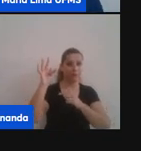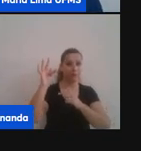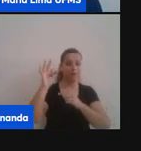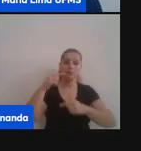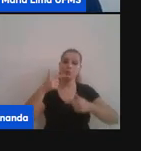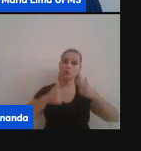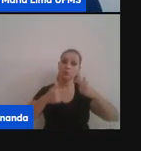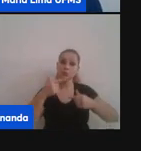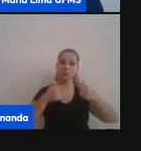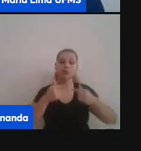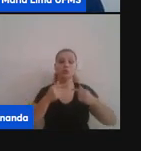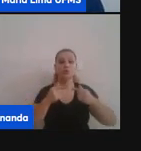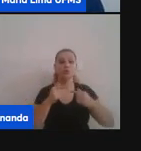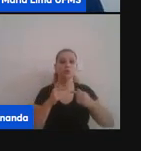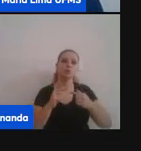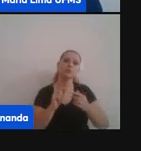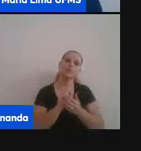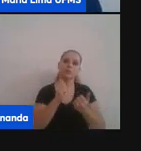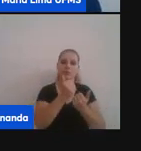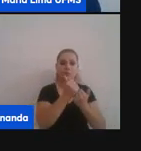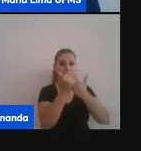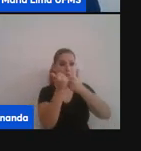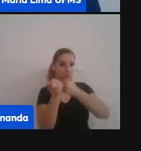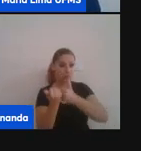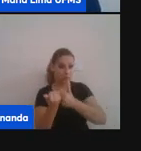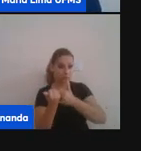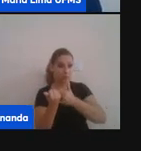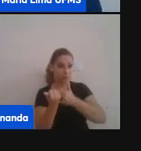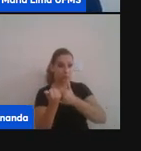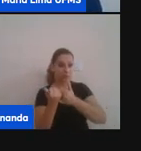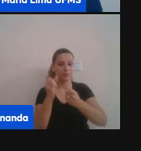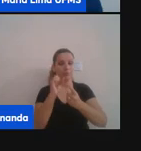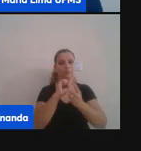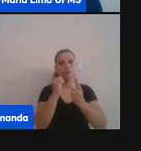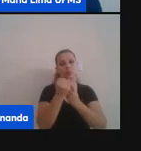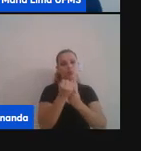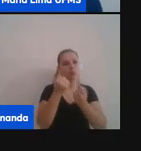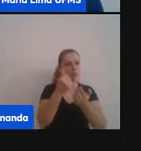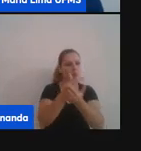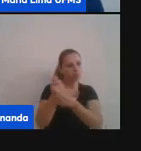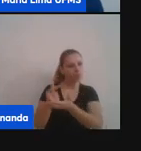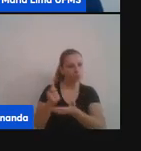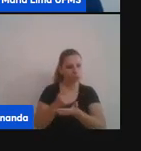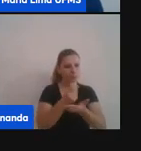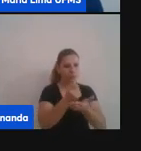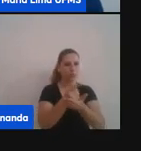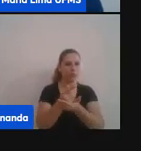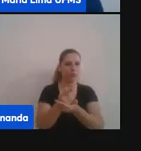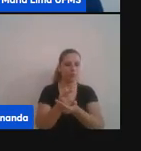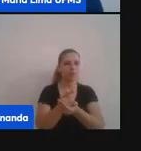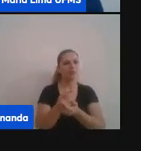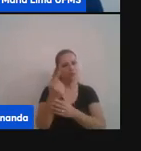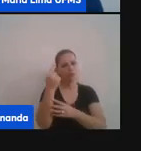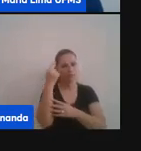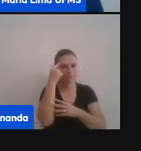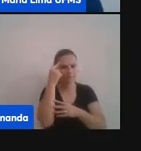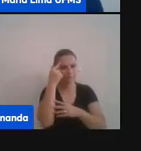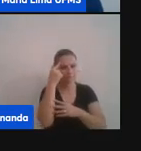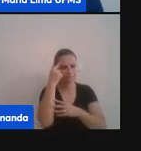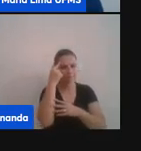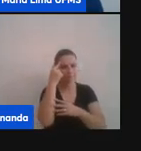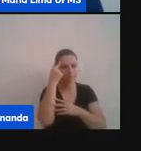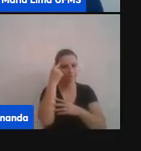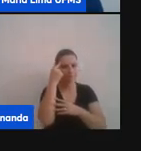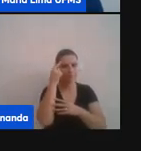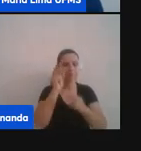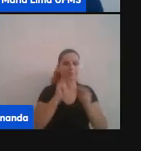política vem sendo substituída pela cidadania na perspectiva do consumo? Será que dá para a gente pensar uma gestão